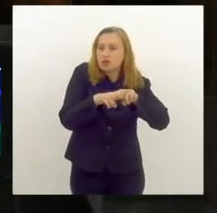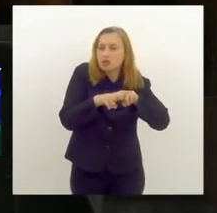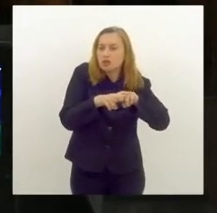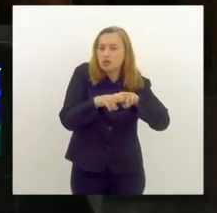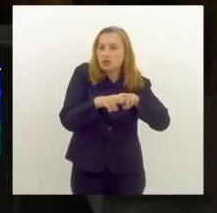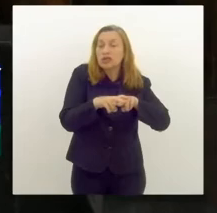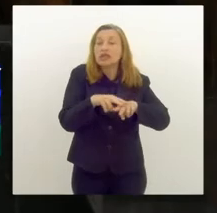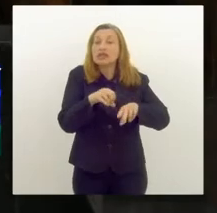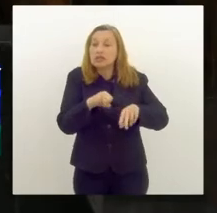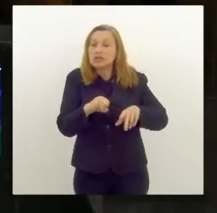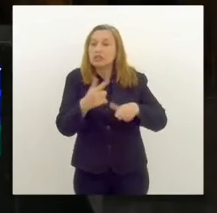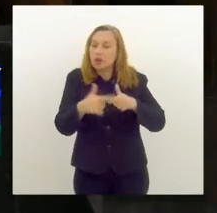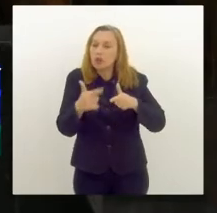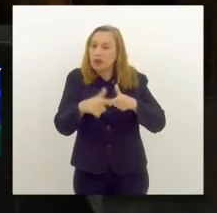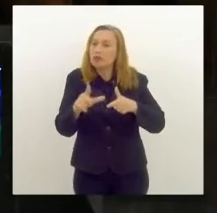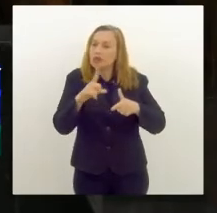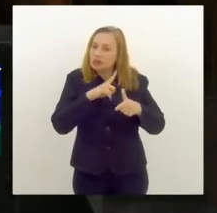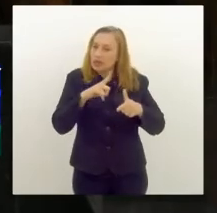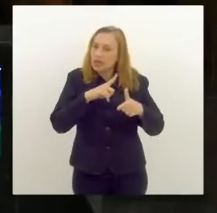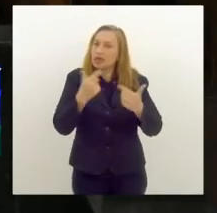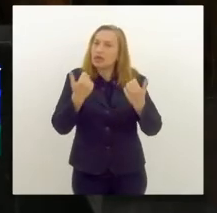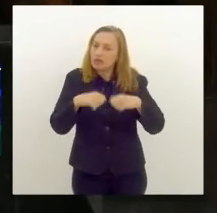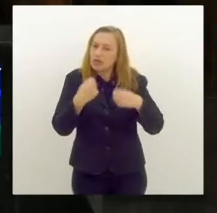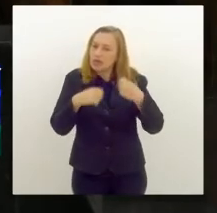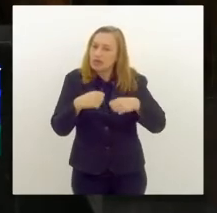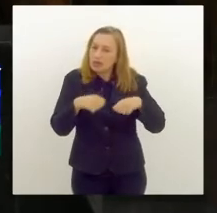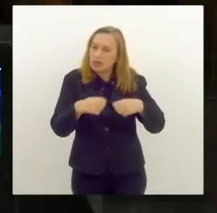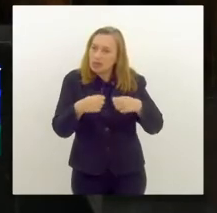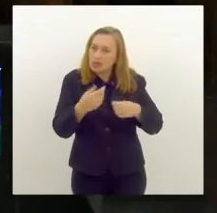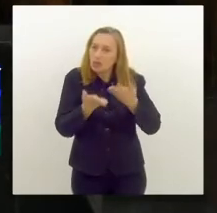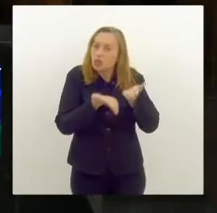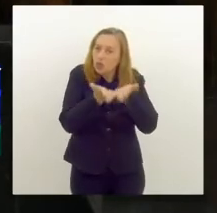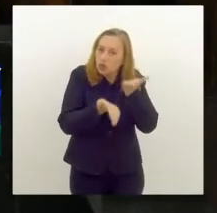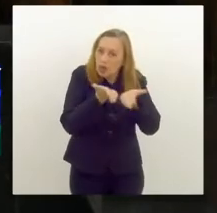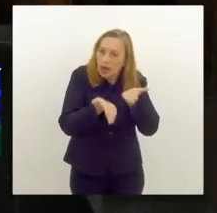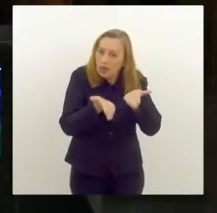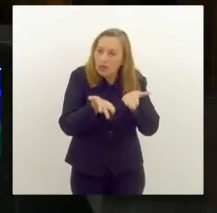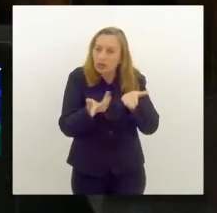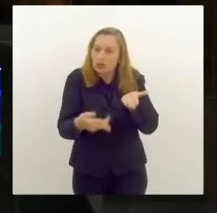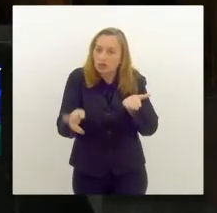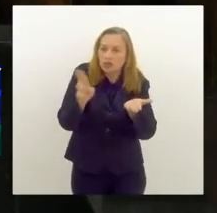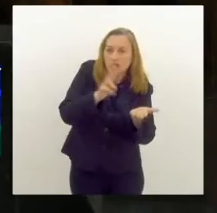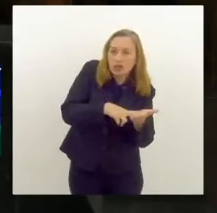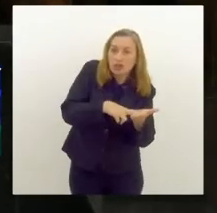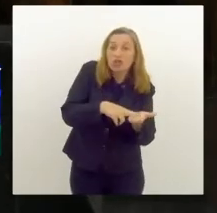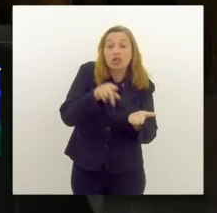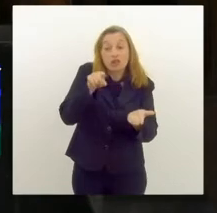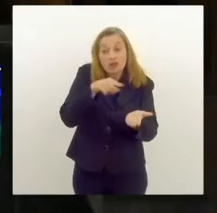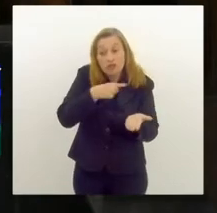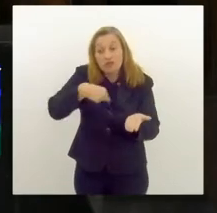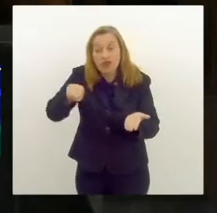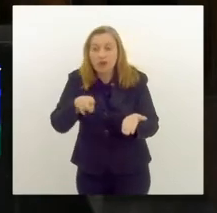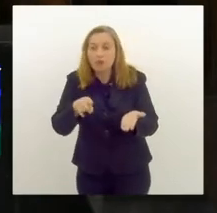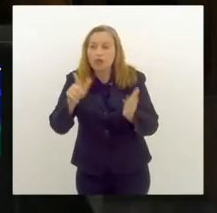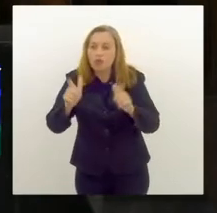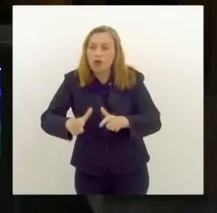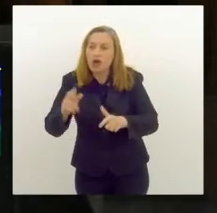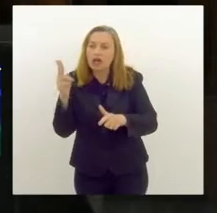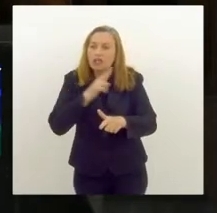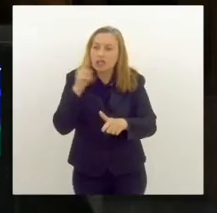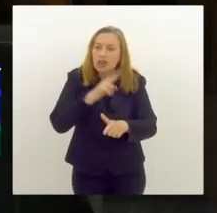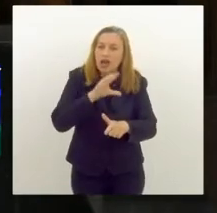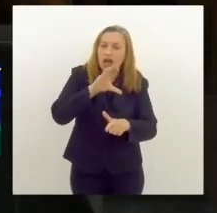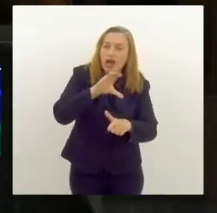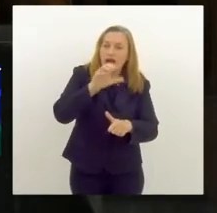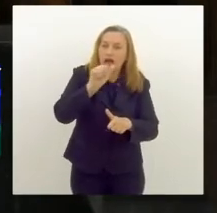ela está em crise, precisa passar por uma atenção à crise, passar por uma internação, que vá para uma emergência, que vá para um